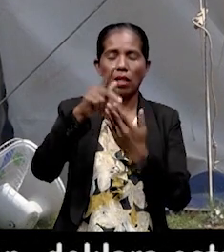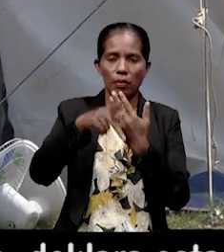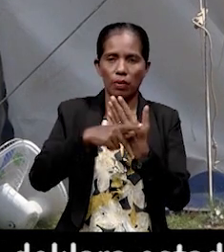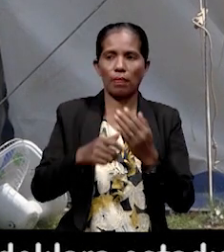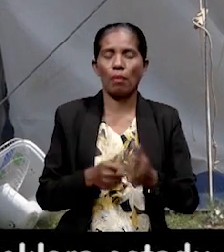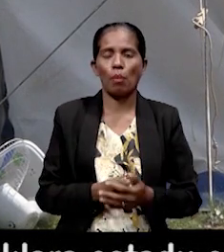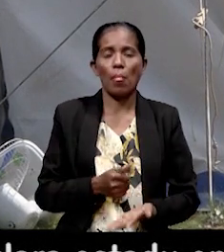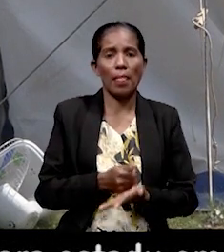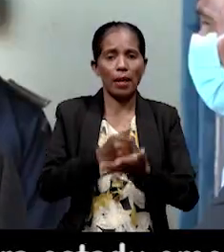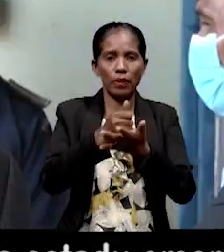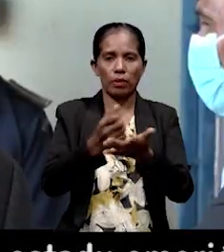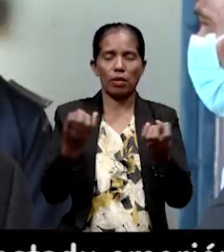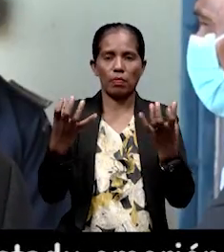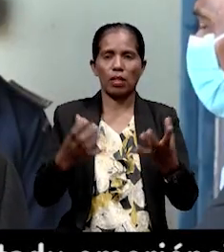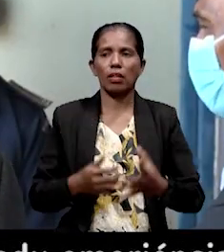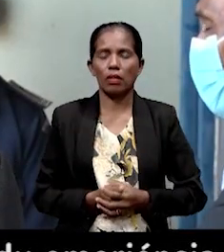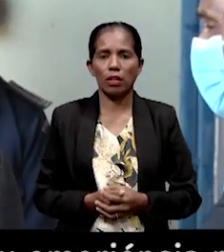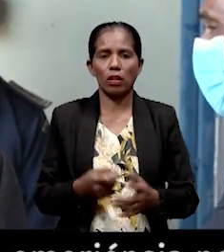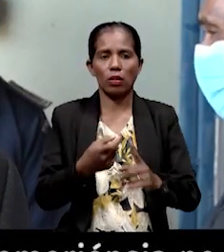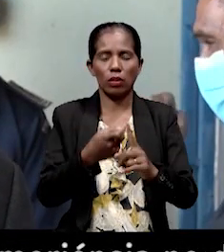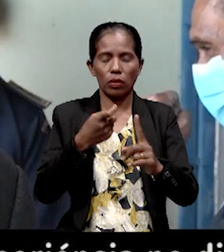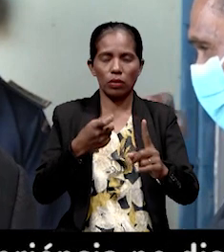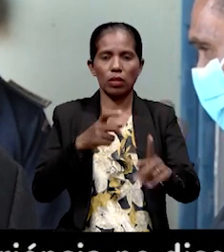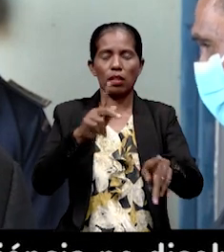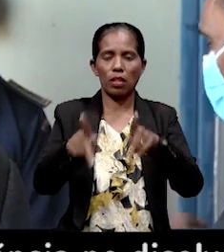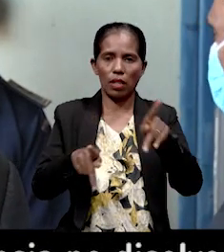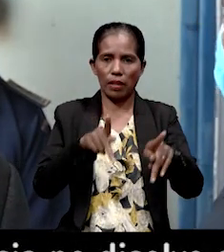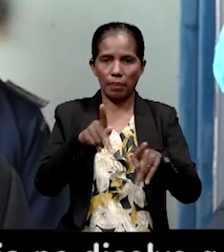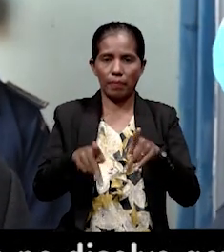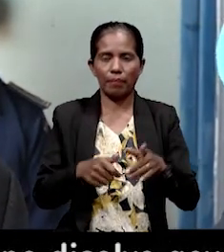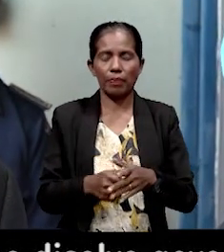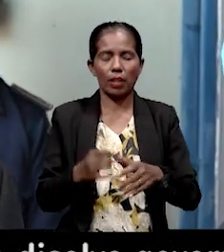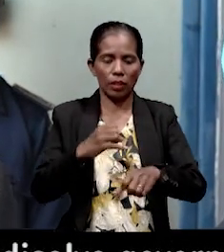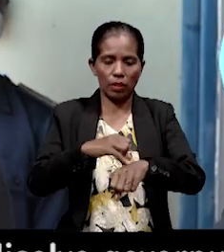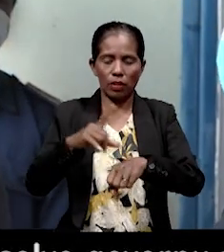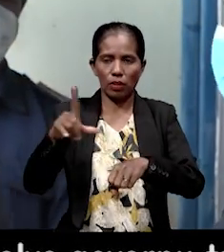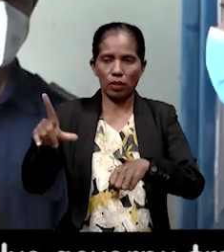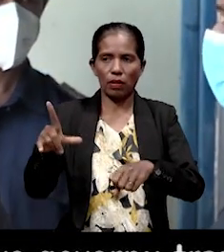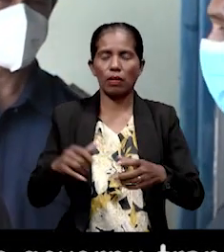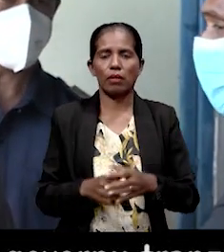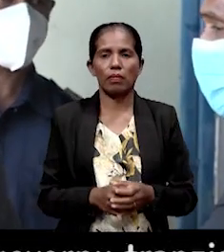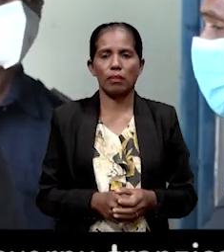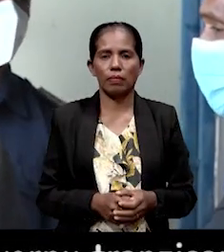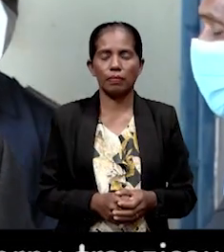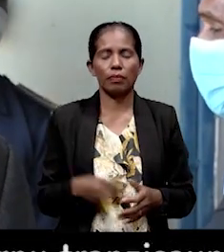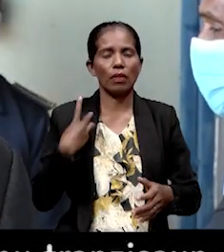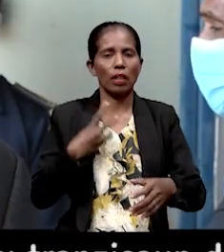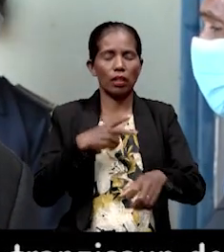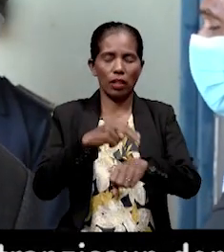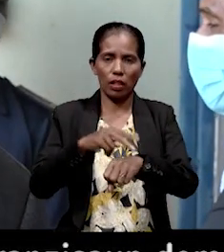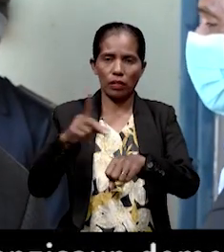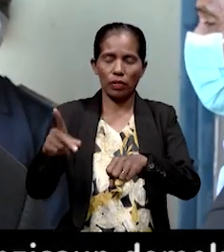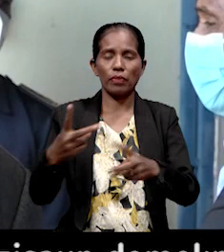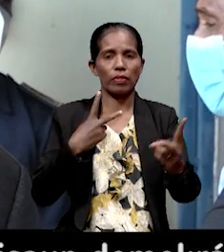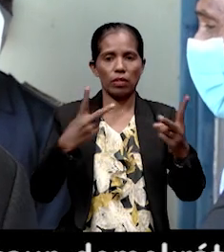Apoios barak tebe maka mai husi itene comunidade e internacional Sira. Itaninya nasuin vizinho sir memang